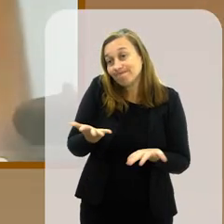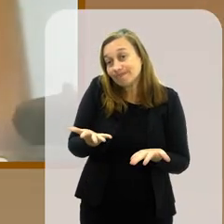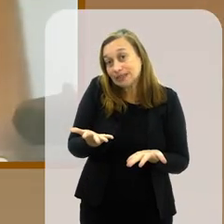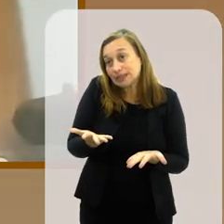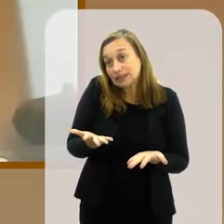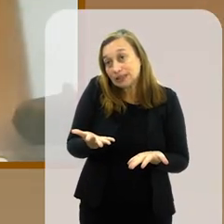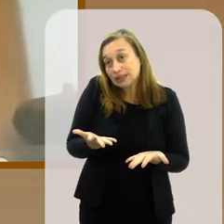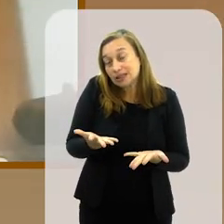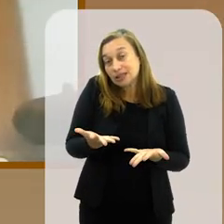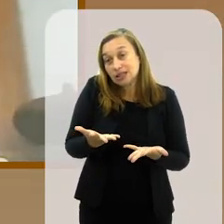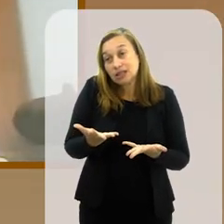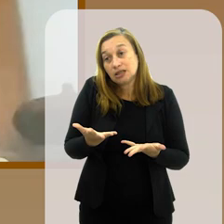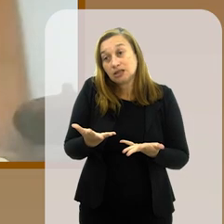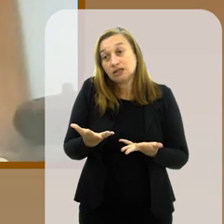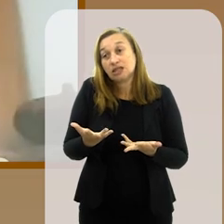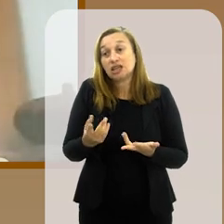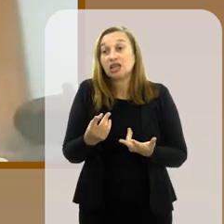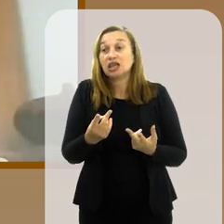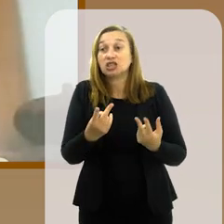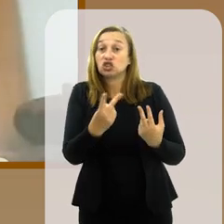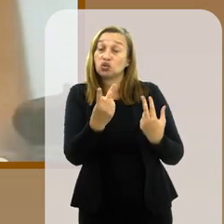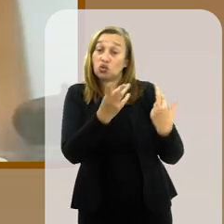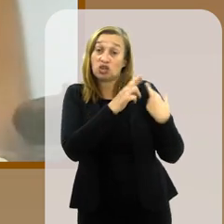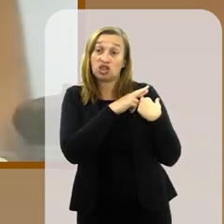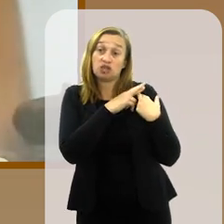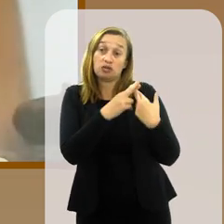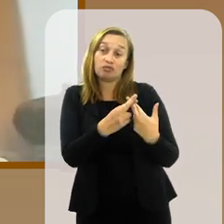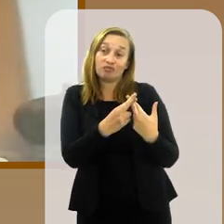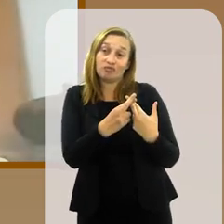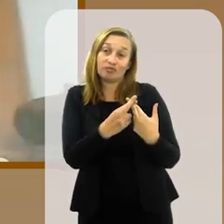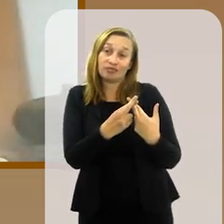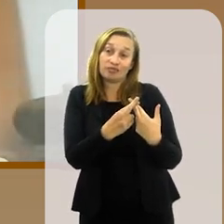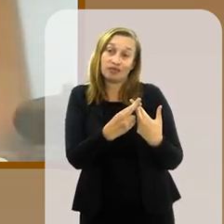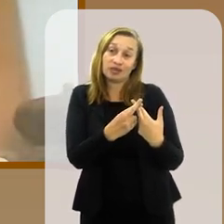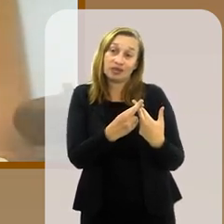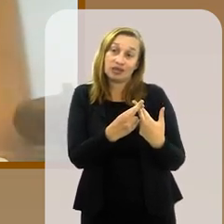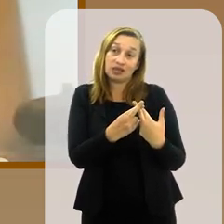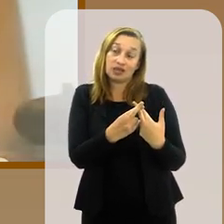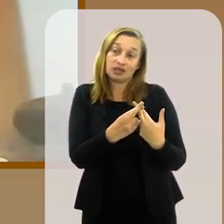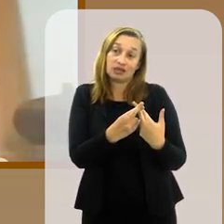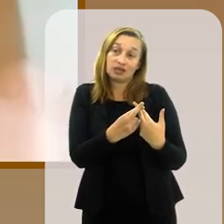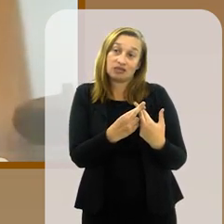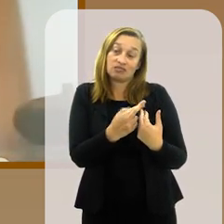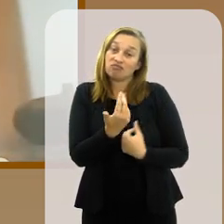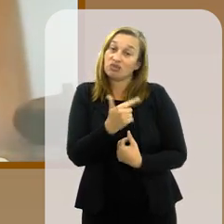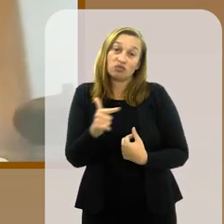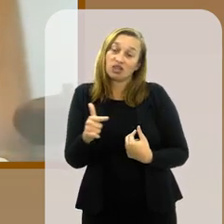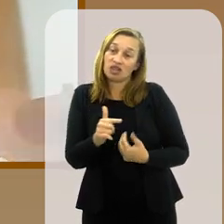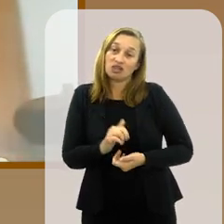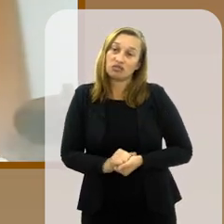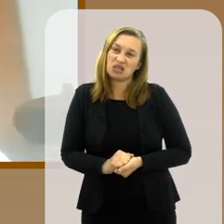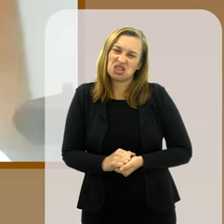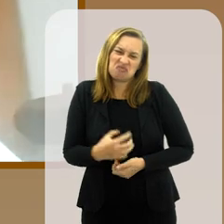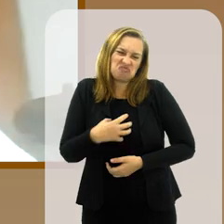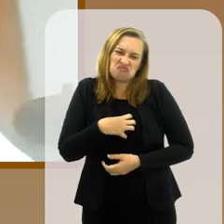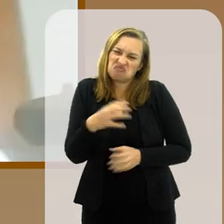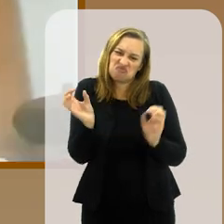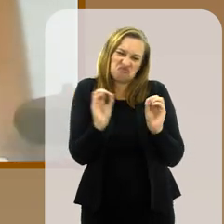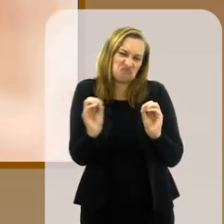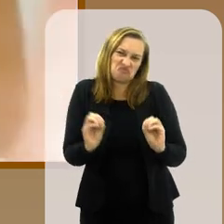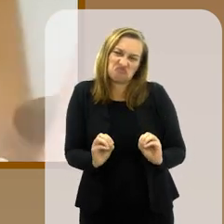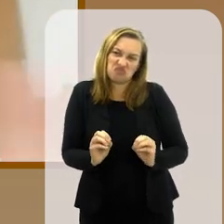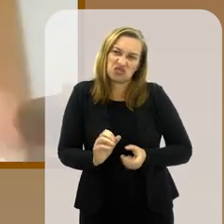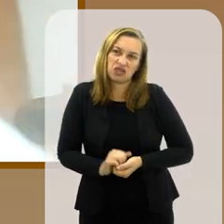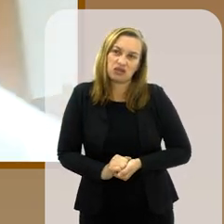acontece isso, que esses responsáveis são irresponsáveis. Mas eu não